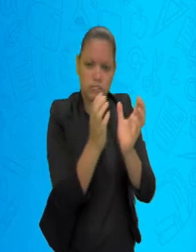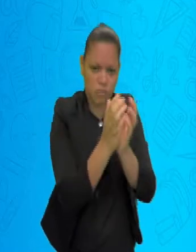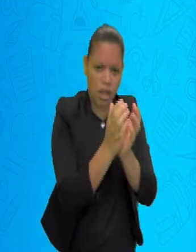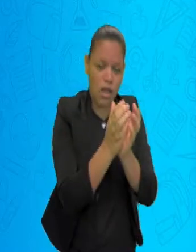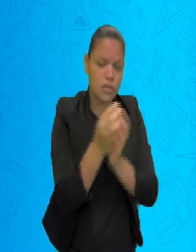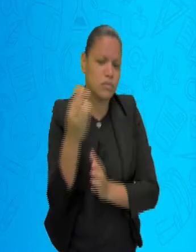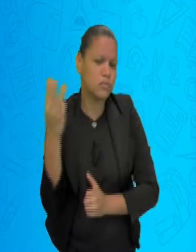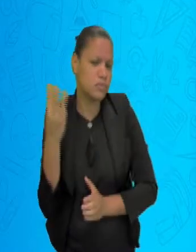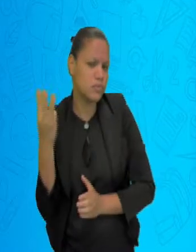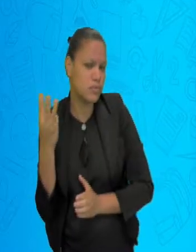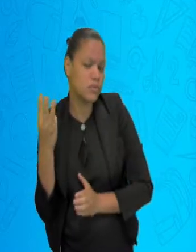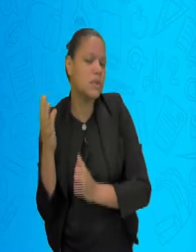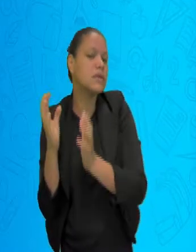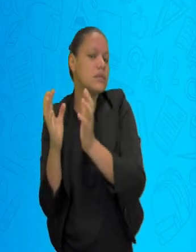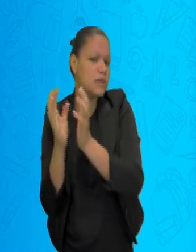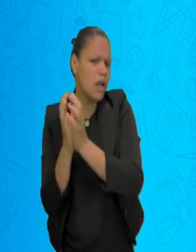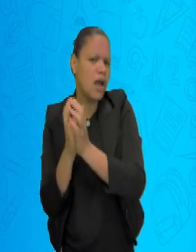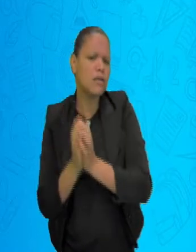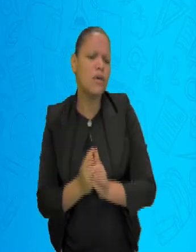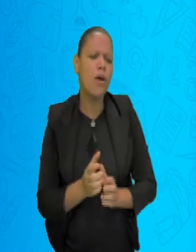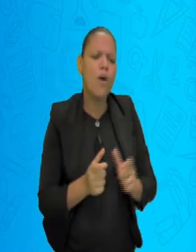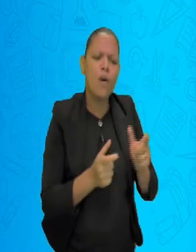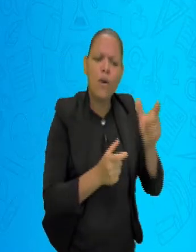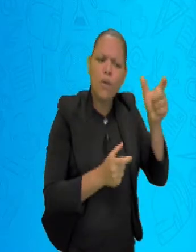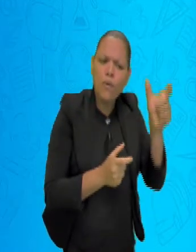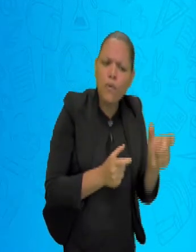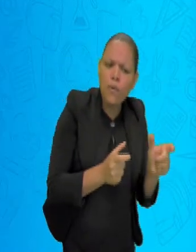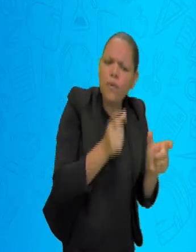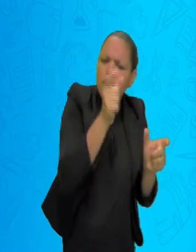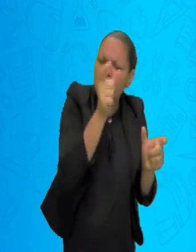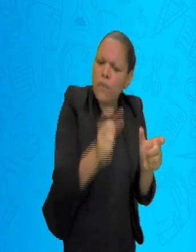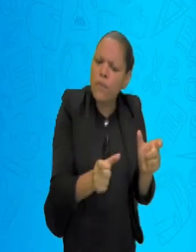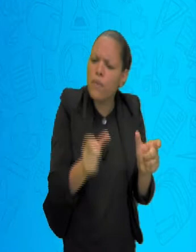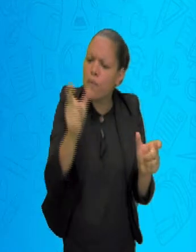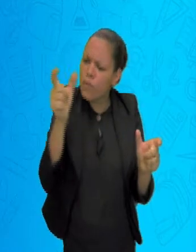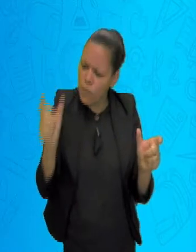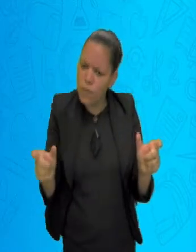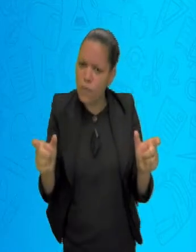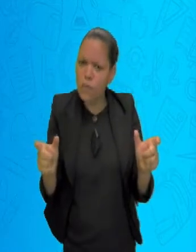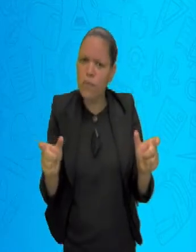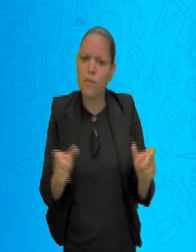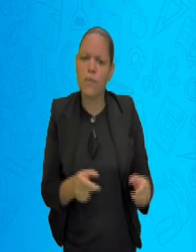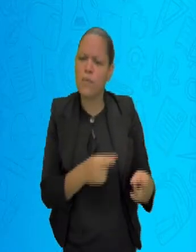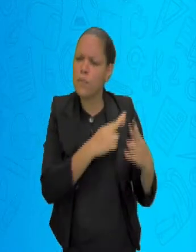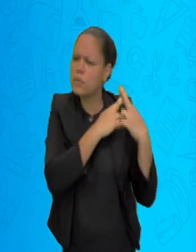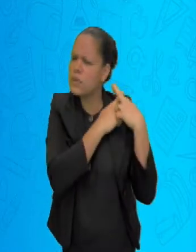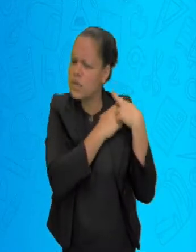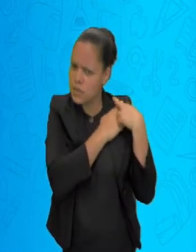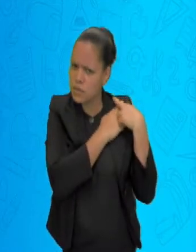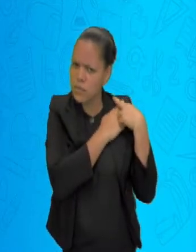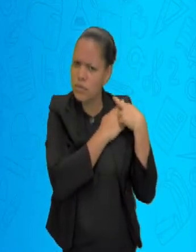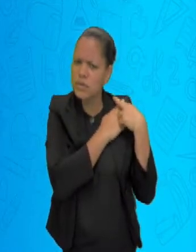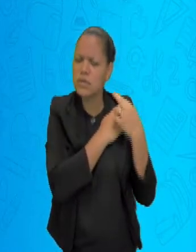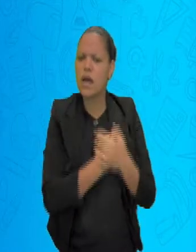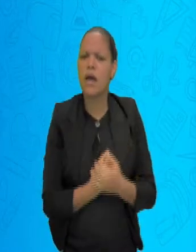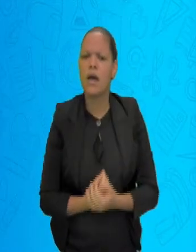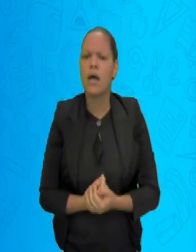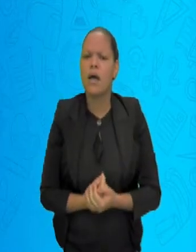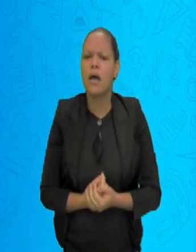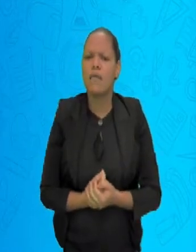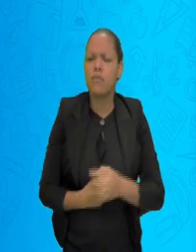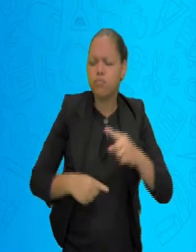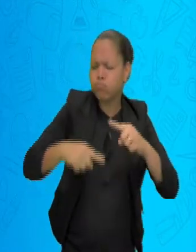Cada setor da economia, ele é responsável por um tipo de atividade. E nós vamos ver com mais